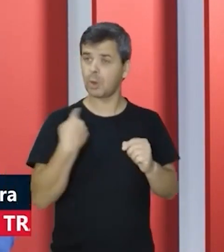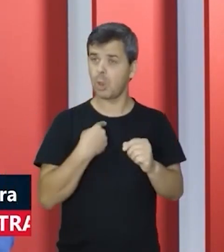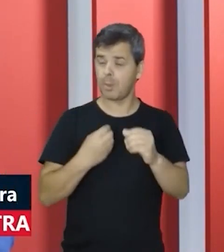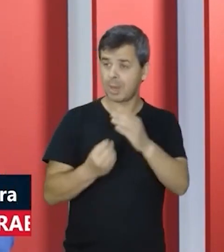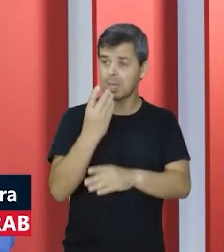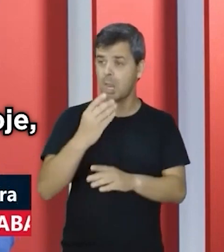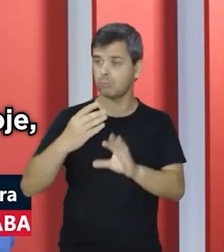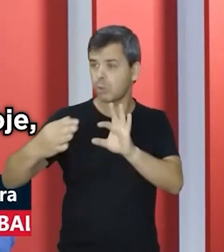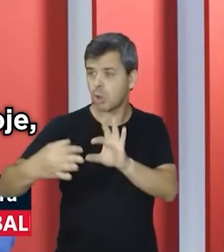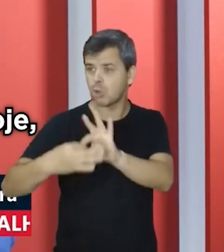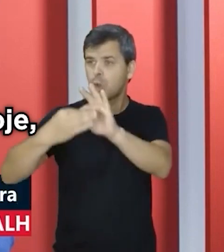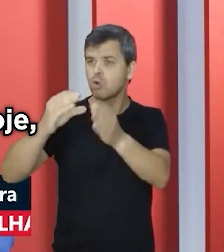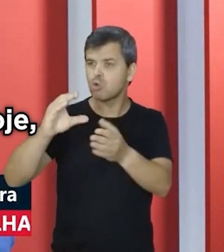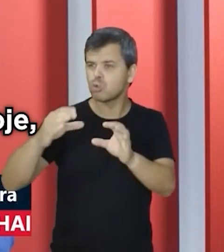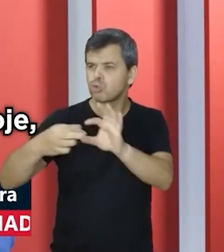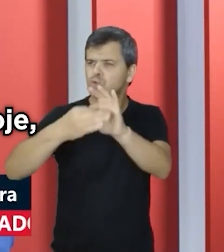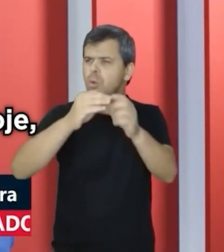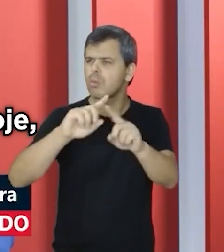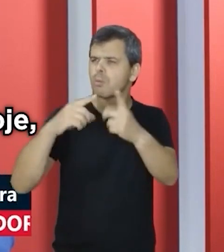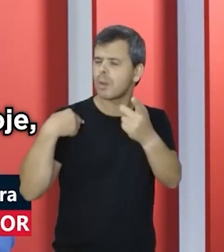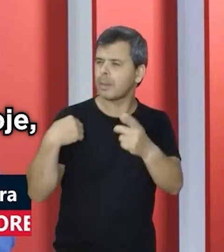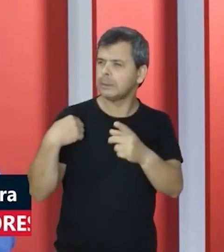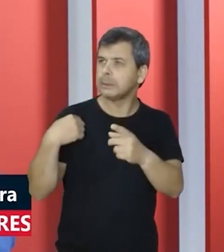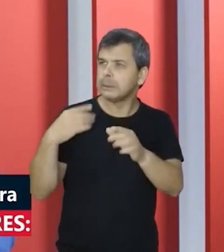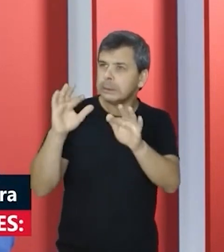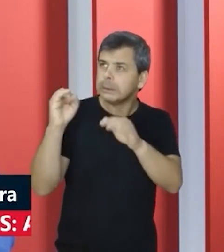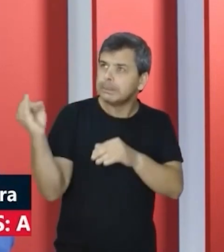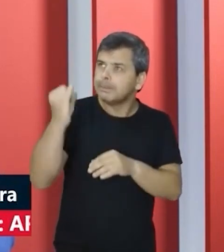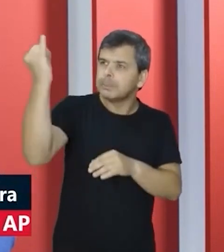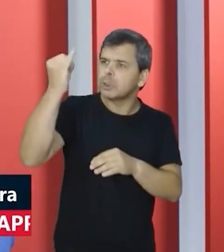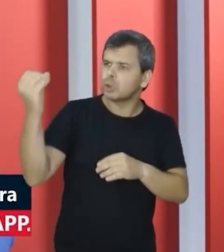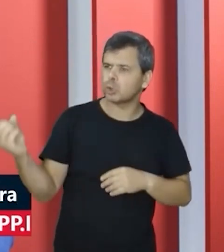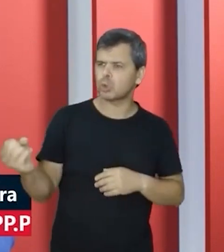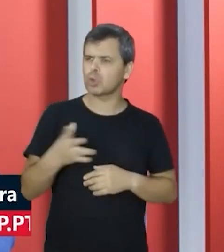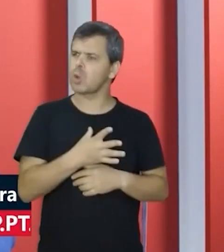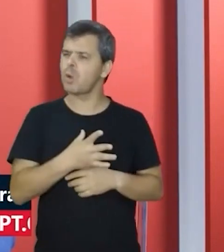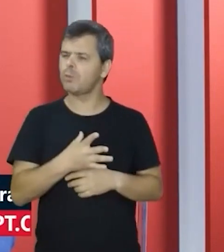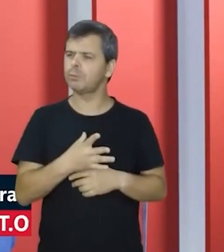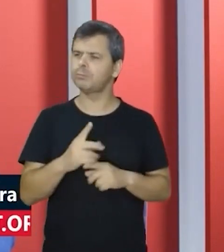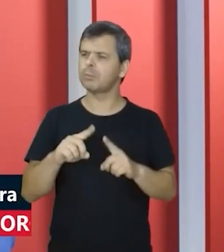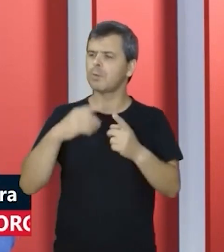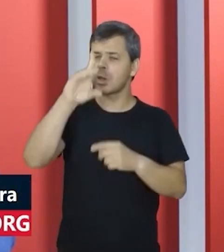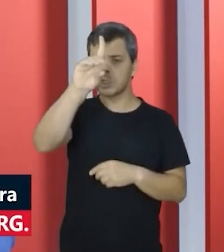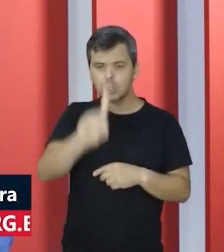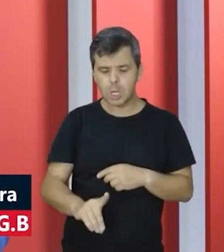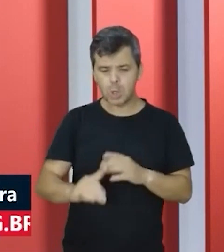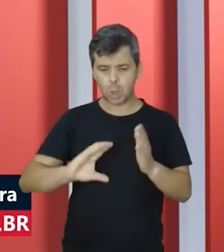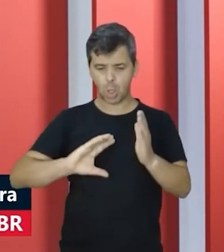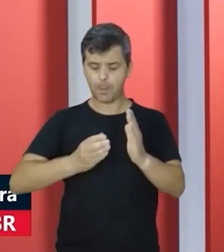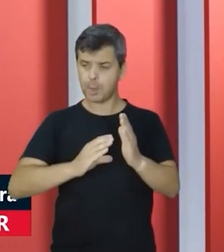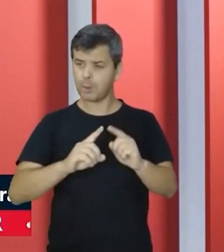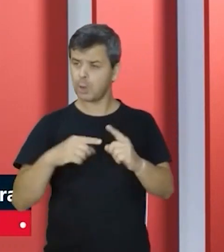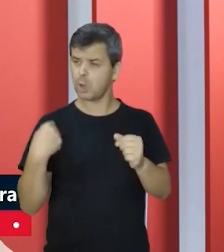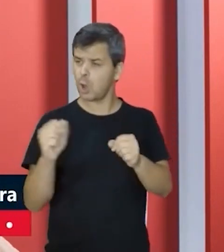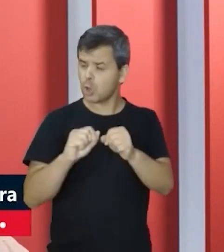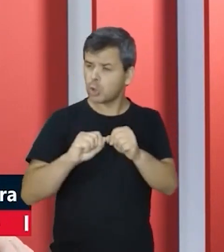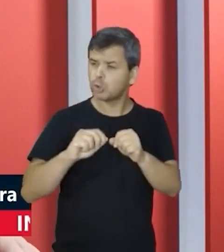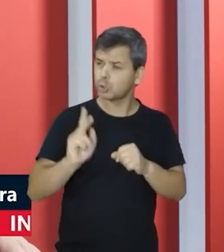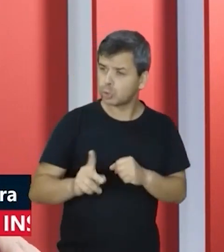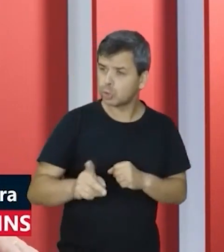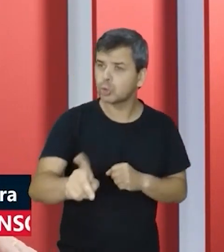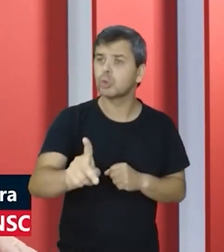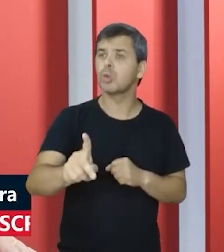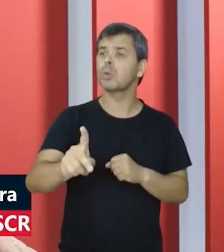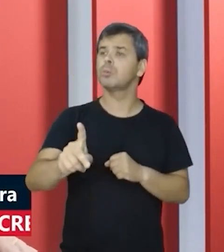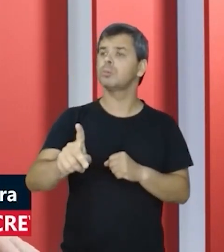federações partidárias, que é o que há de mais moderno hoje, no que diz respeito a direito partidário. Então nós mantivemos o nosso